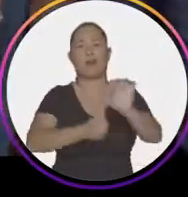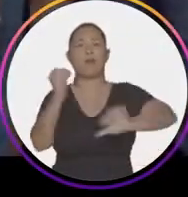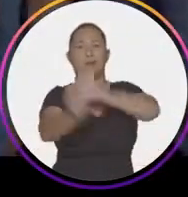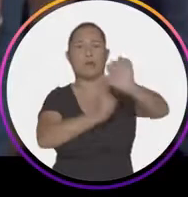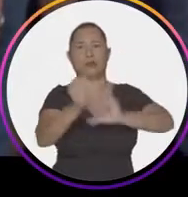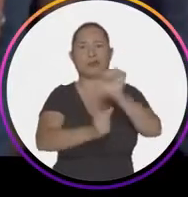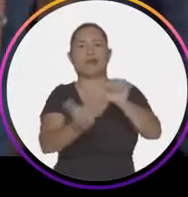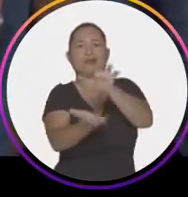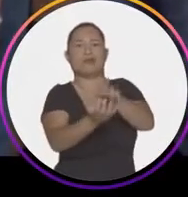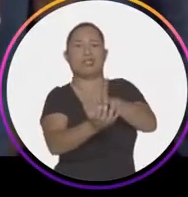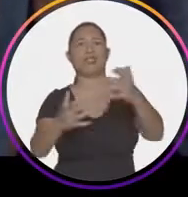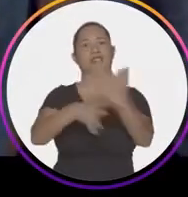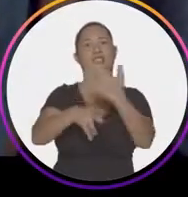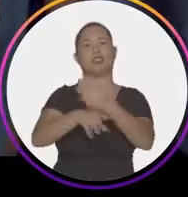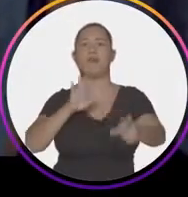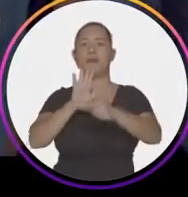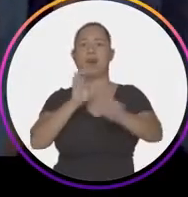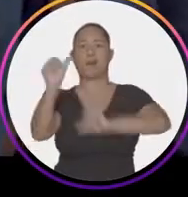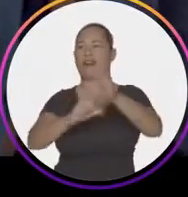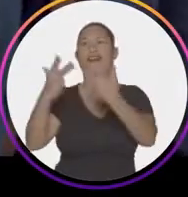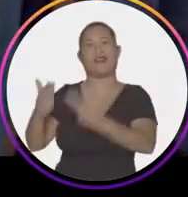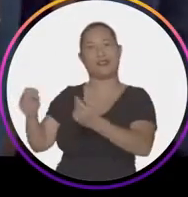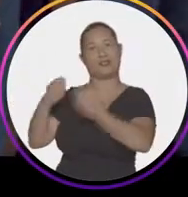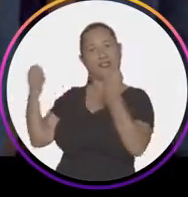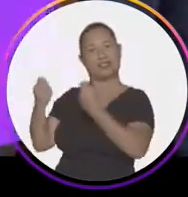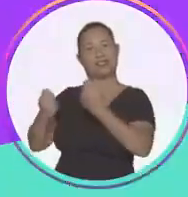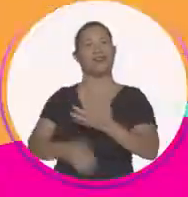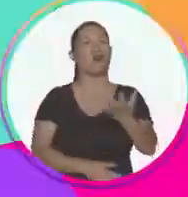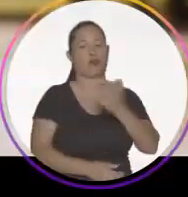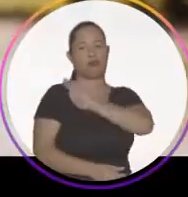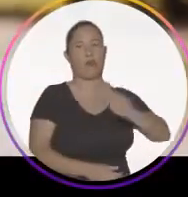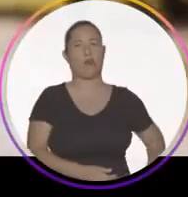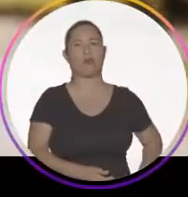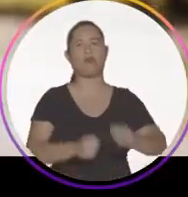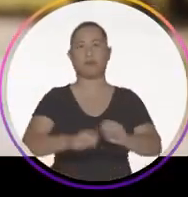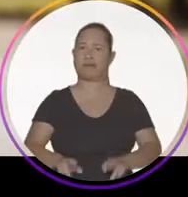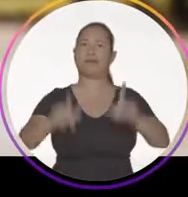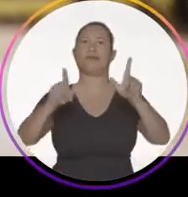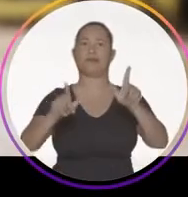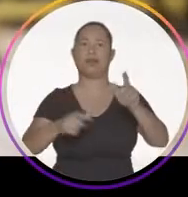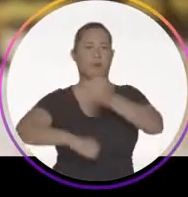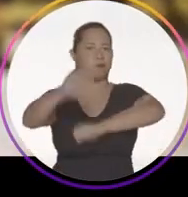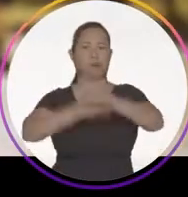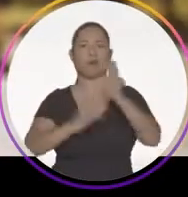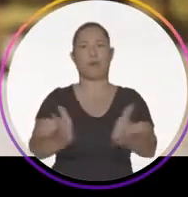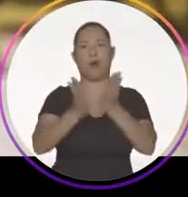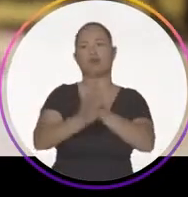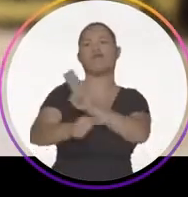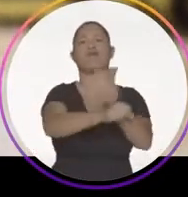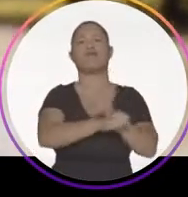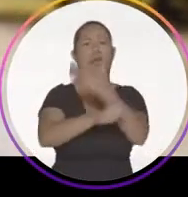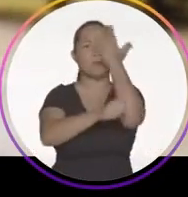cada cidade de Pernambuco na cidade que a gente transformou eu quero Alô eu quero ser governadora para fazer diferente